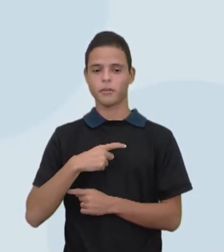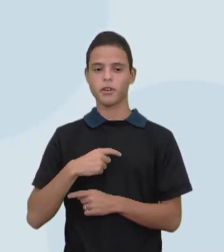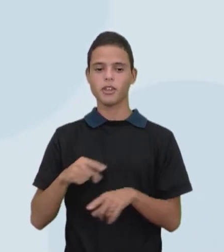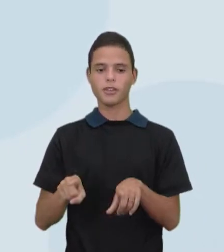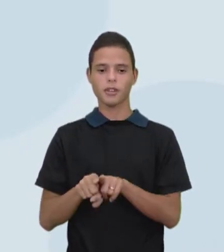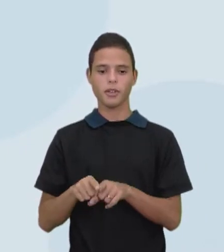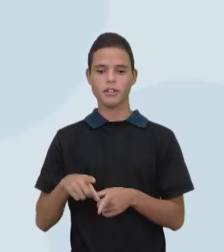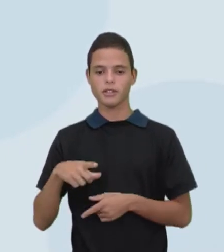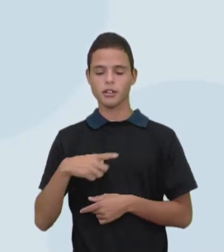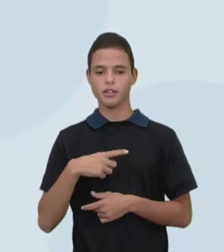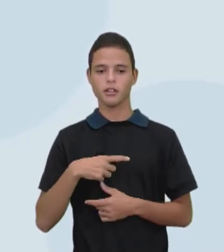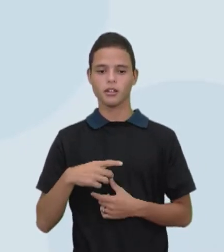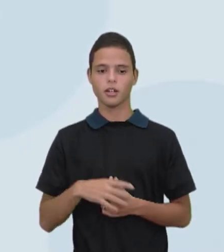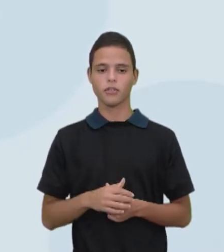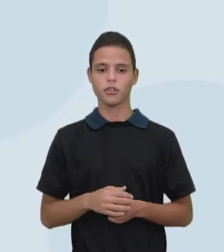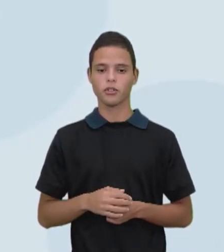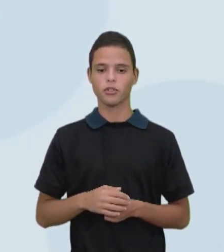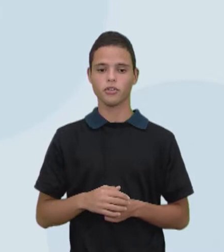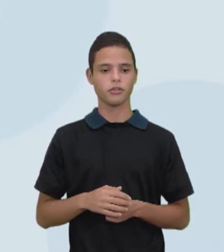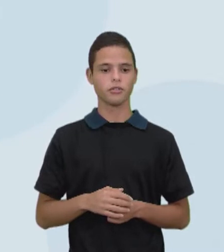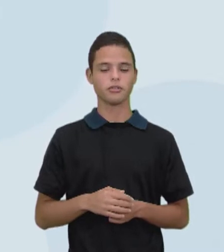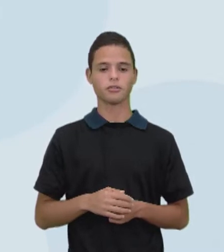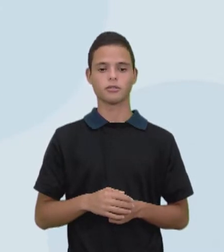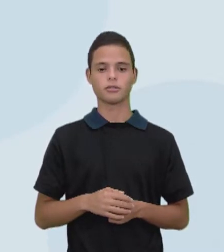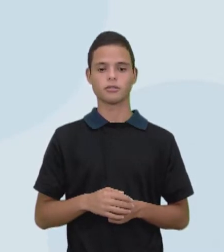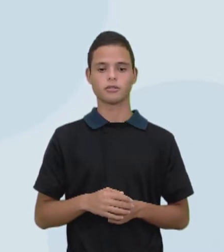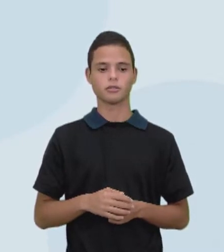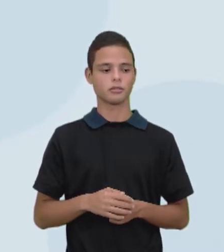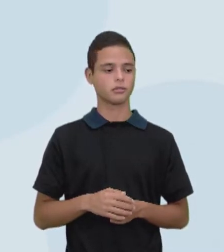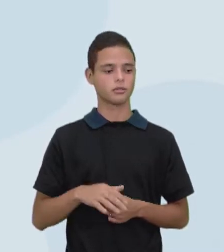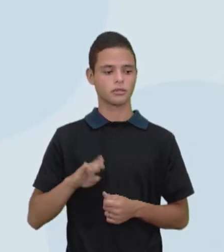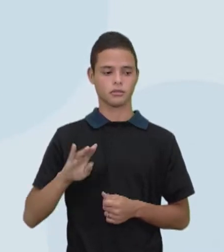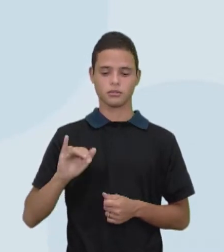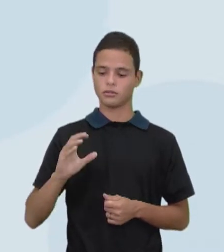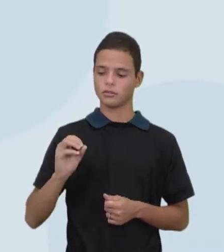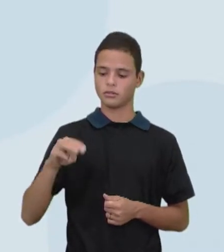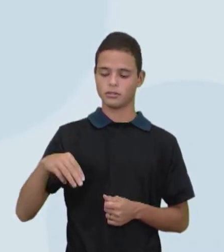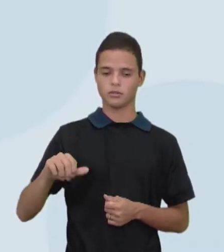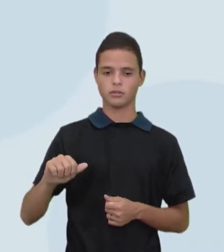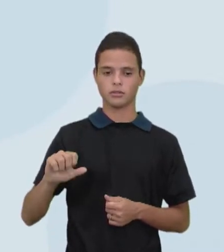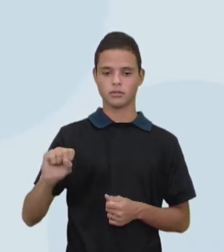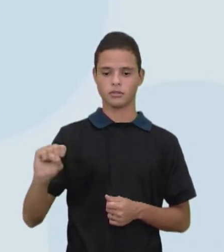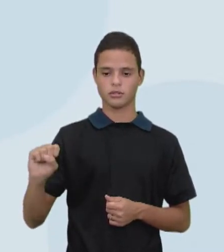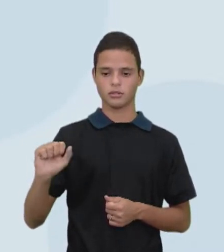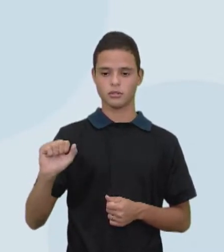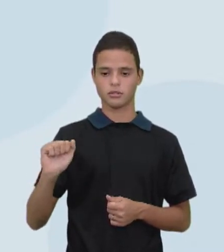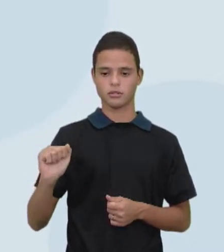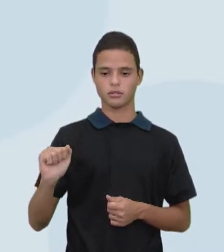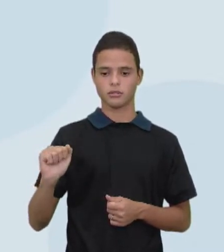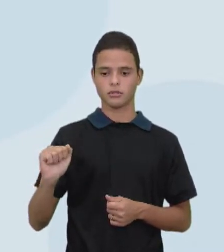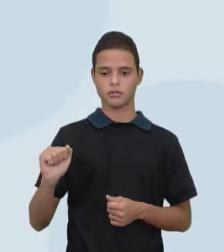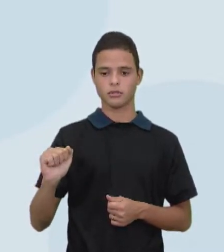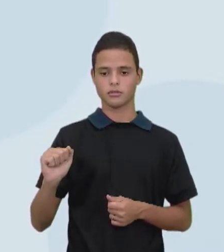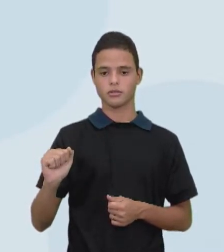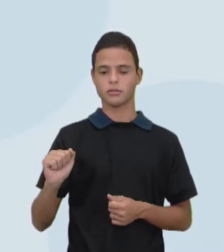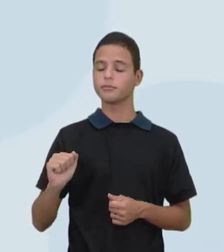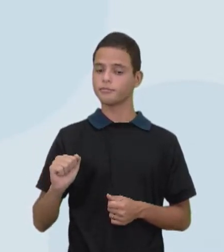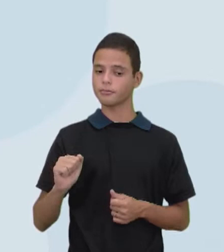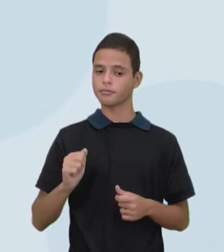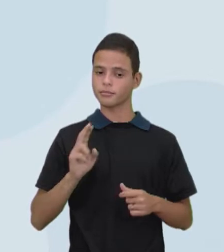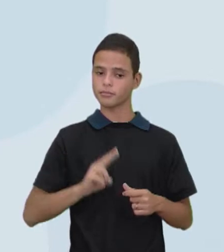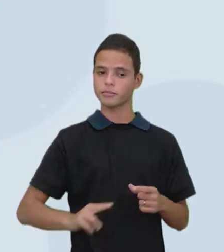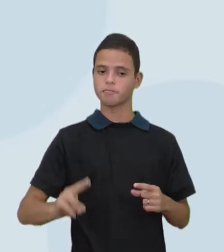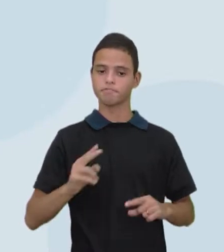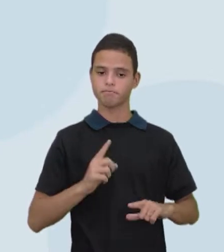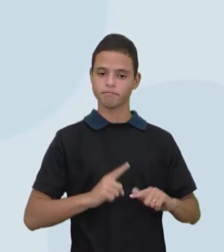chamadas de tecnologias aperfeiçoadas ou a biomassa aperfeiçoada, quando se faz o uso com equipamentos, né?